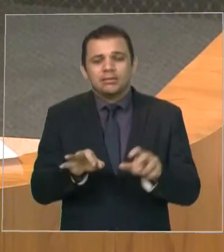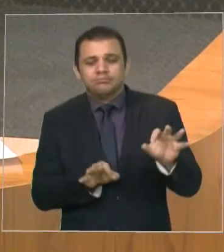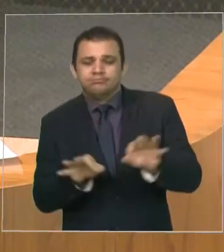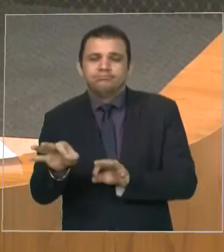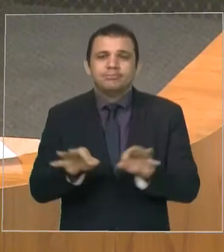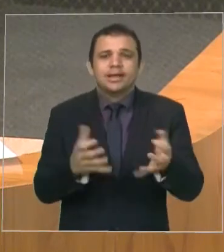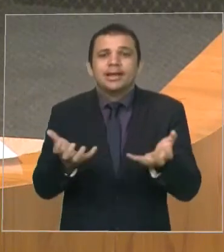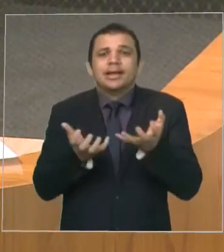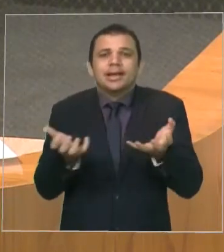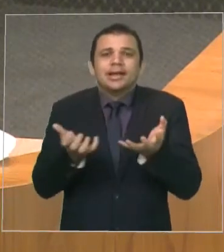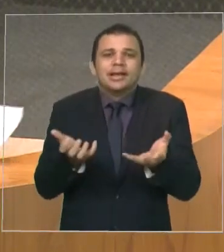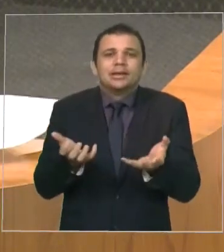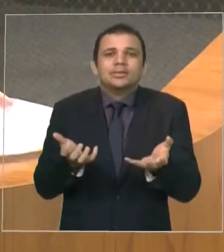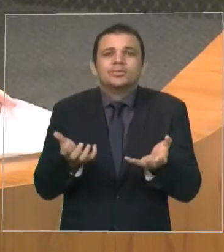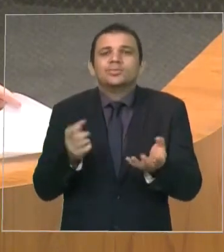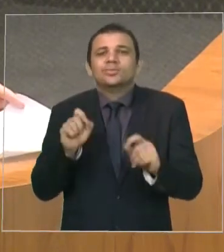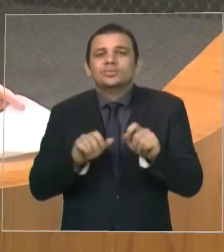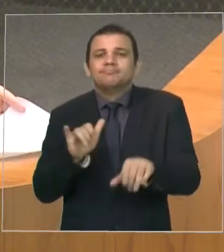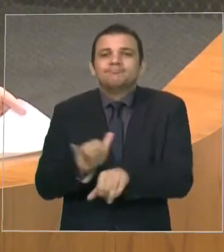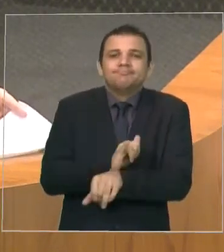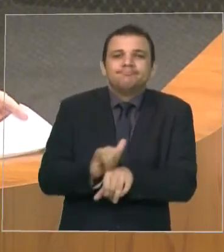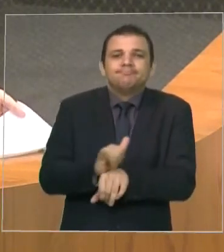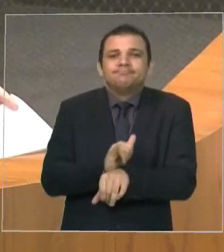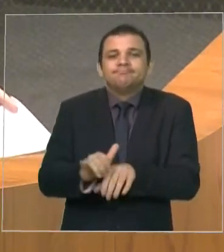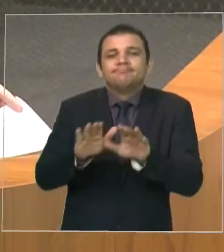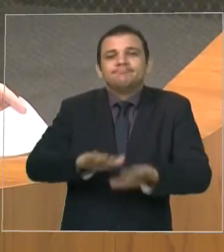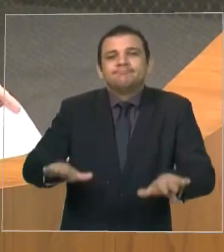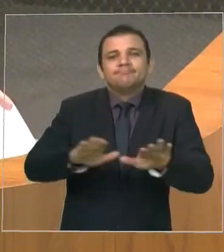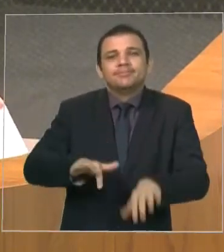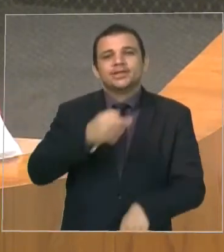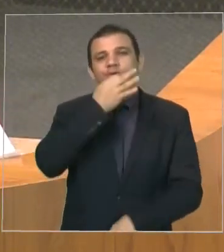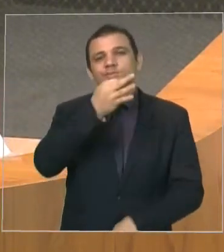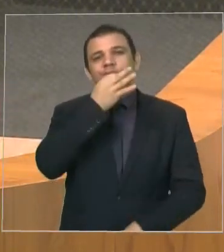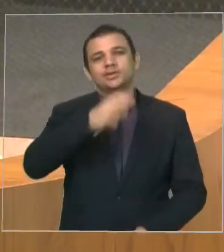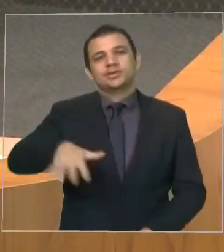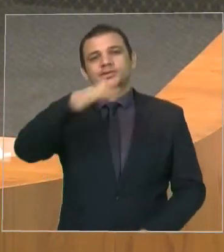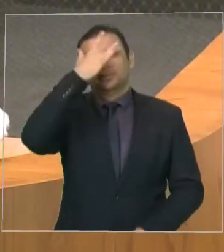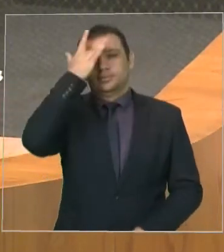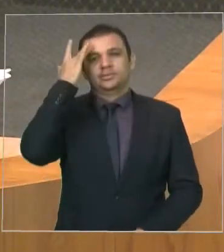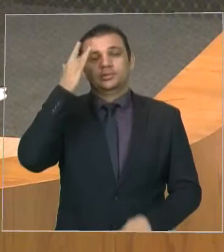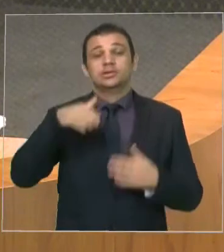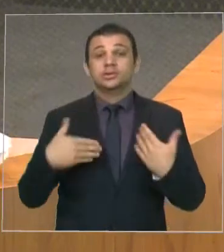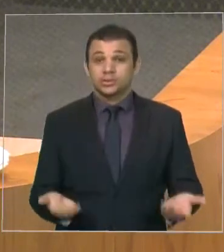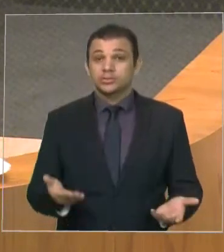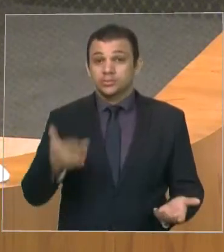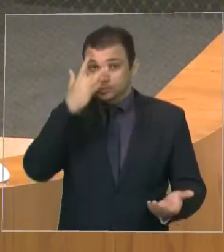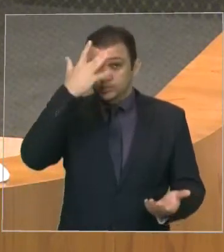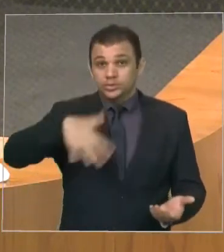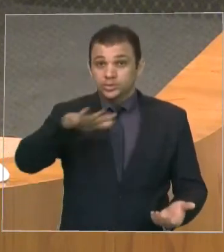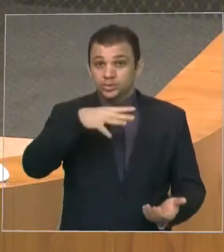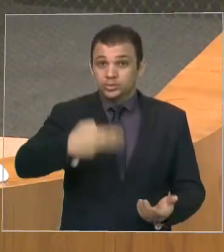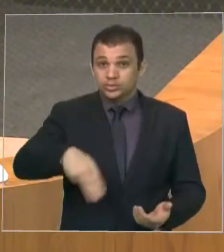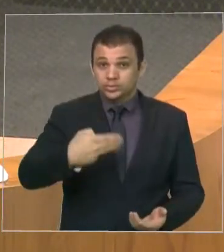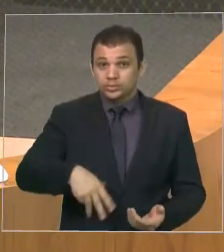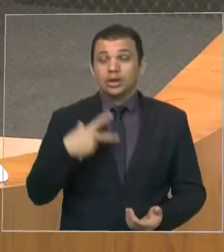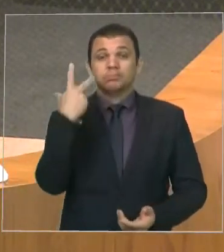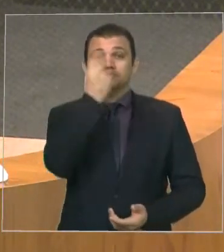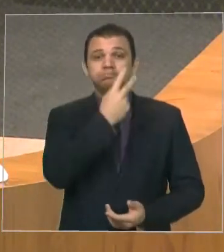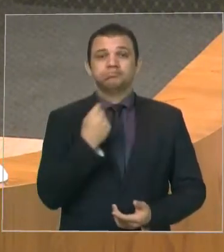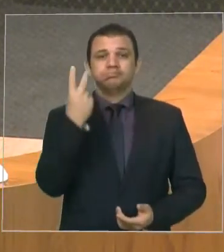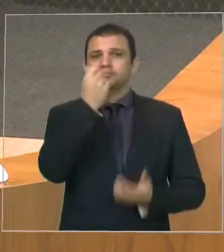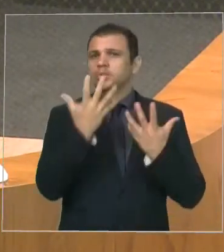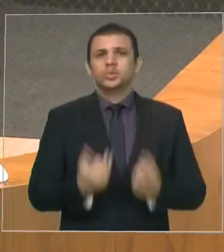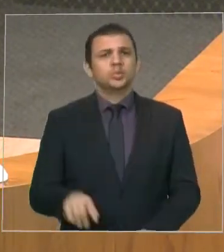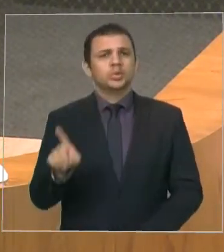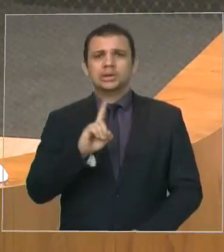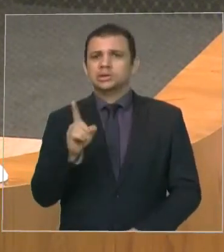amenizar a opinião pública. Então, que os maranhenses não se deixem enganar. Milhares